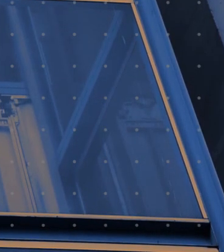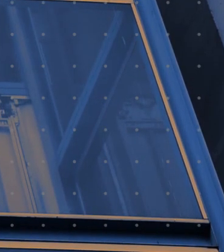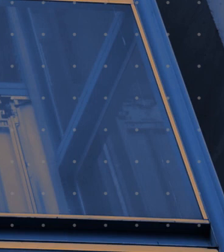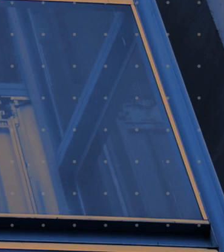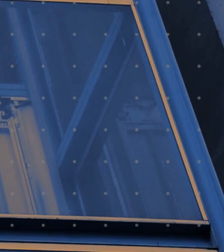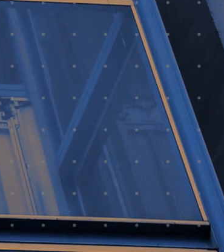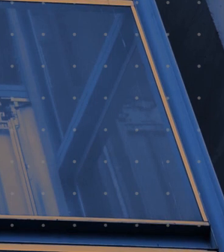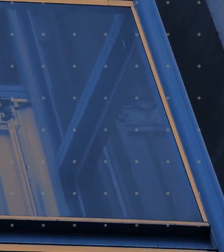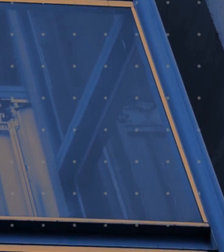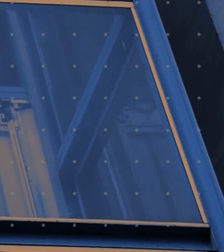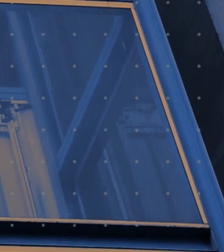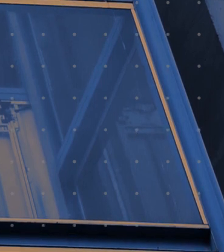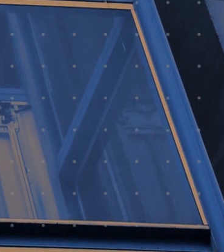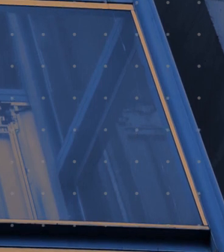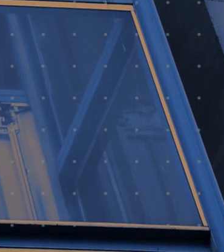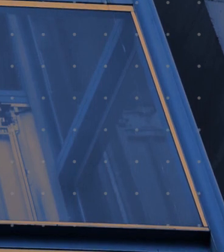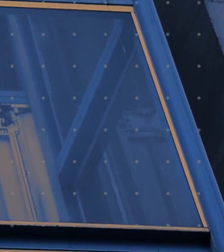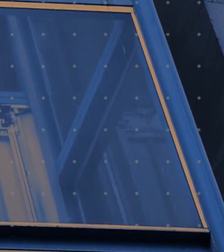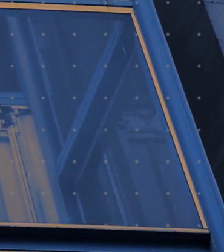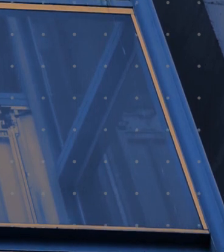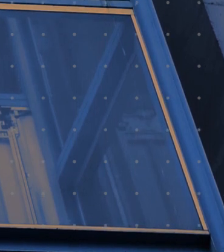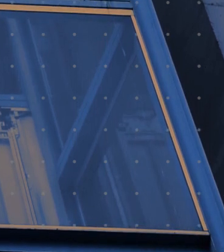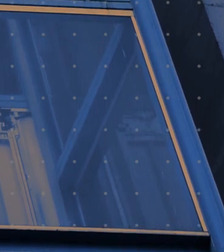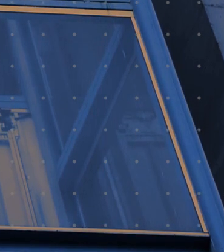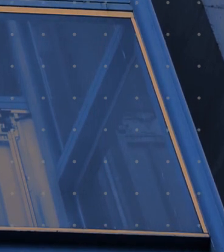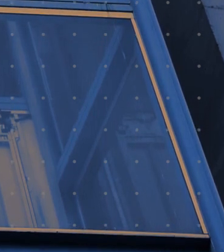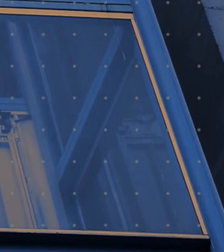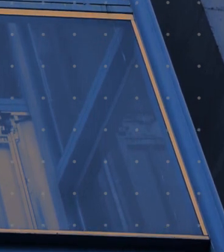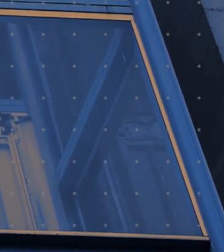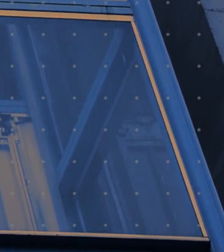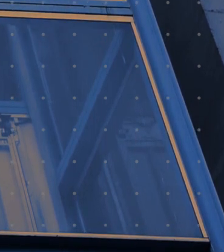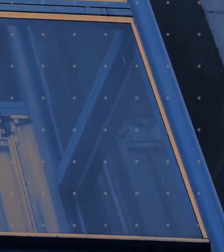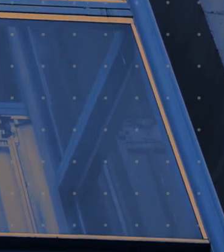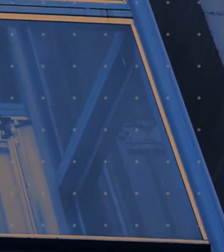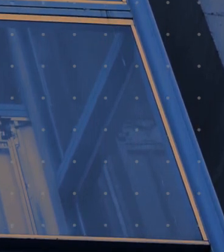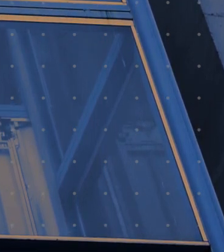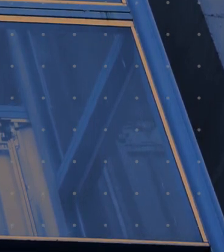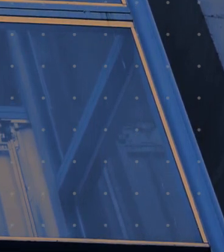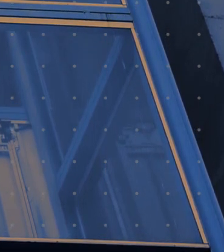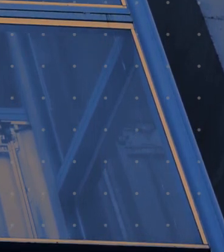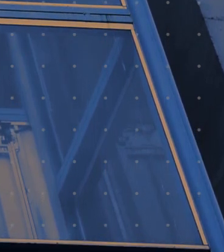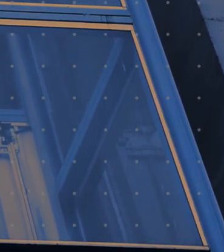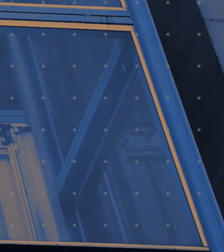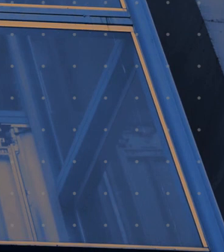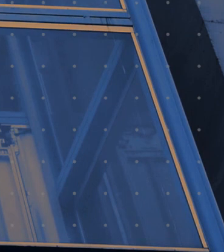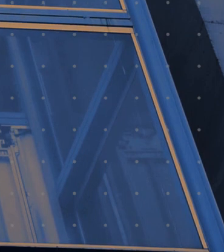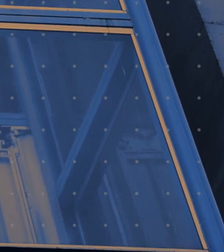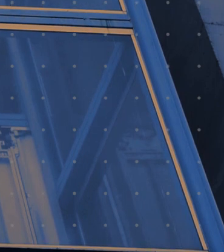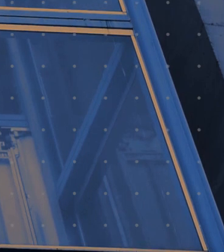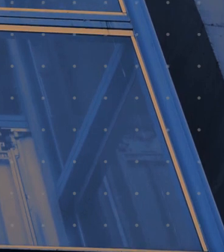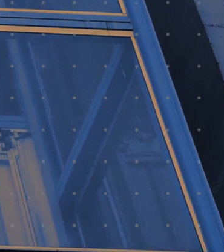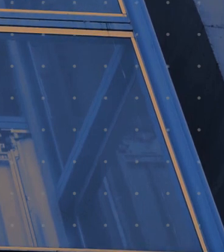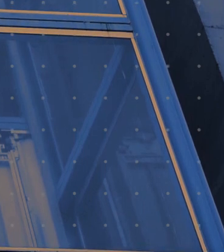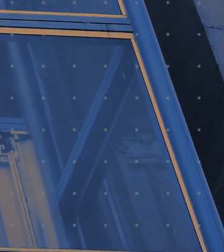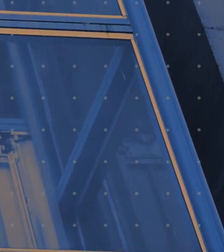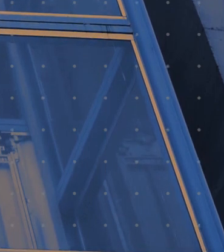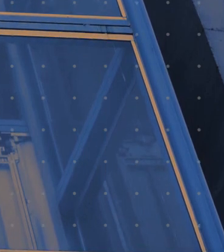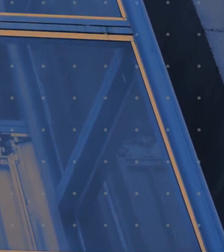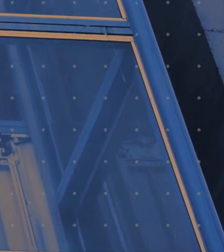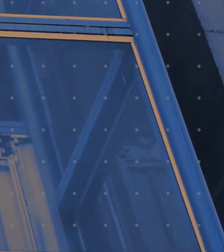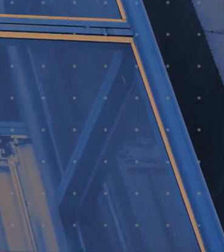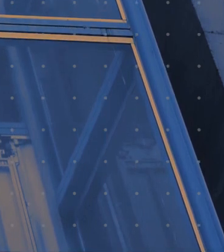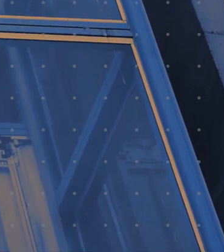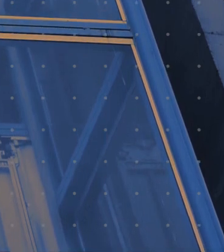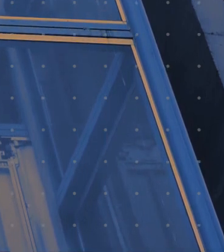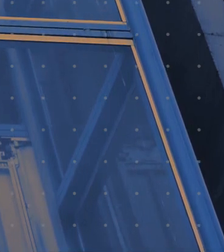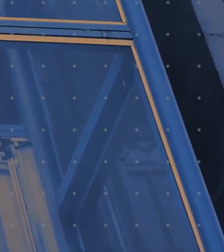O PAT, Posto de Atendimento ao Trabalhador de São José dos Campos, tem oportunidades de emprego para açougueiro,